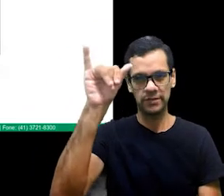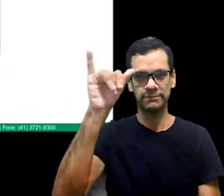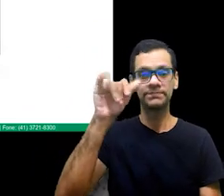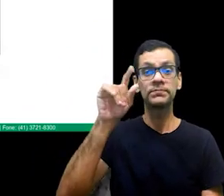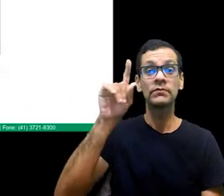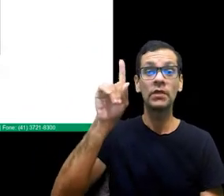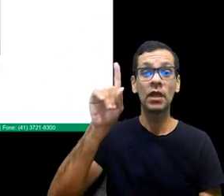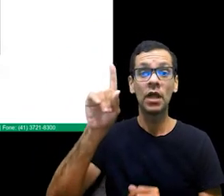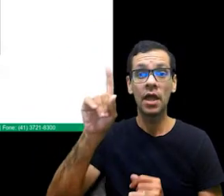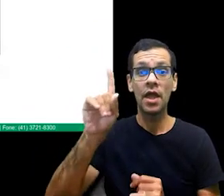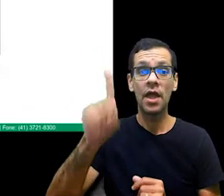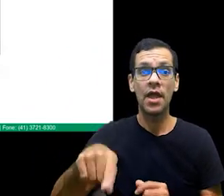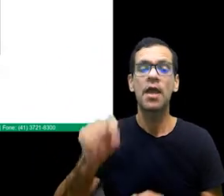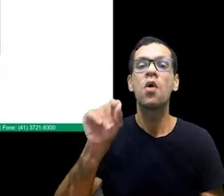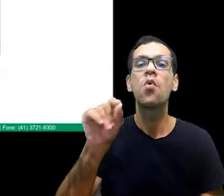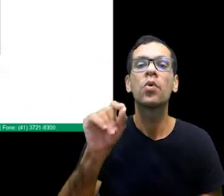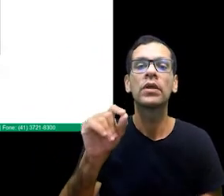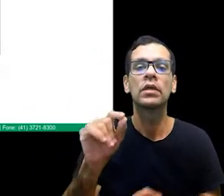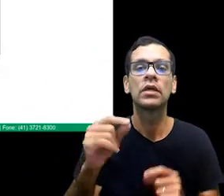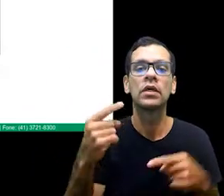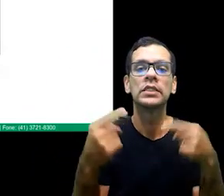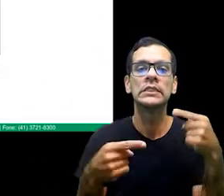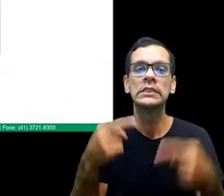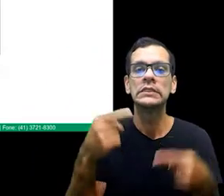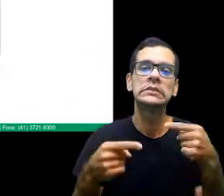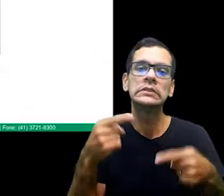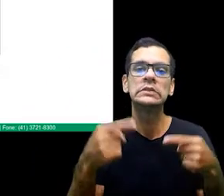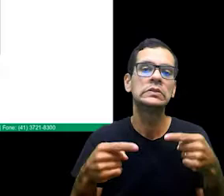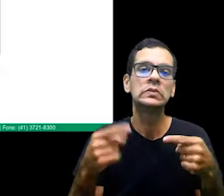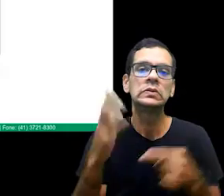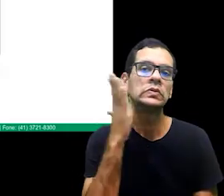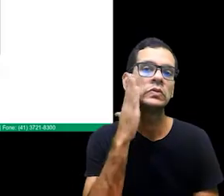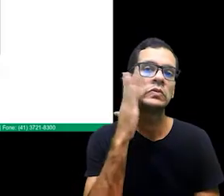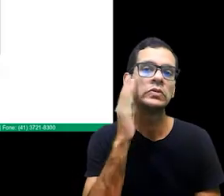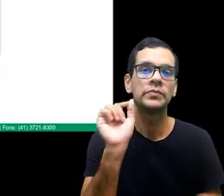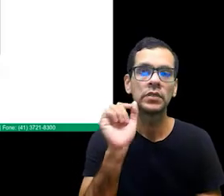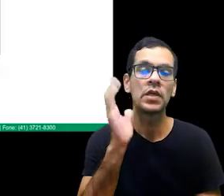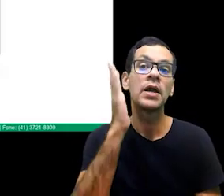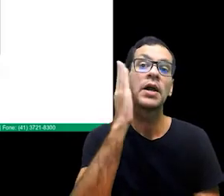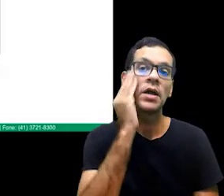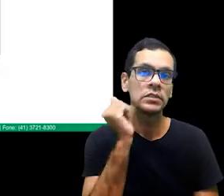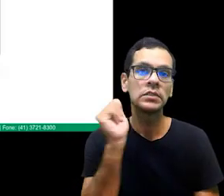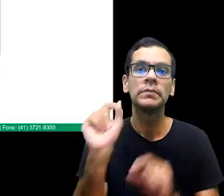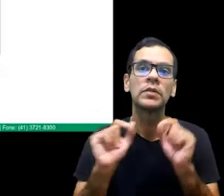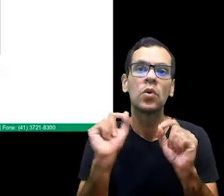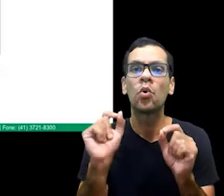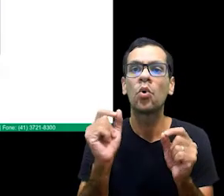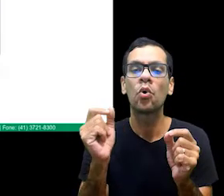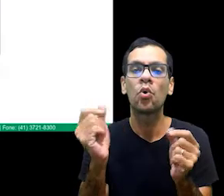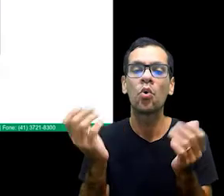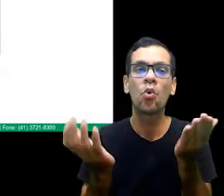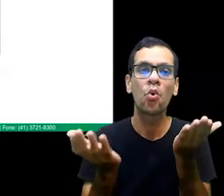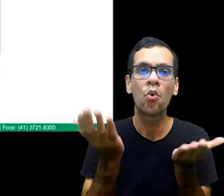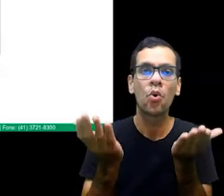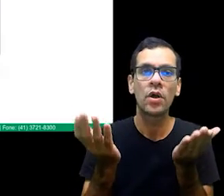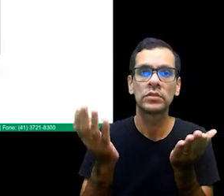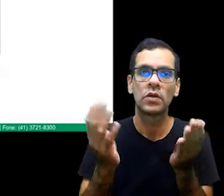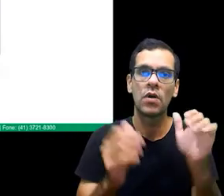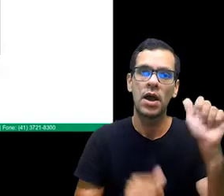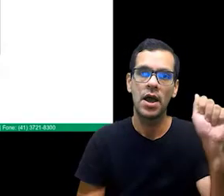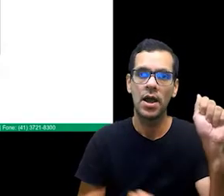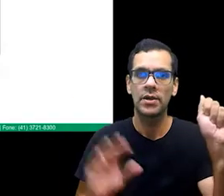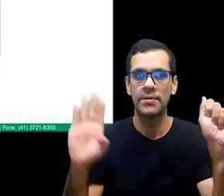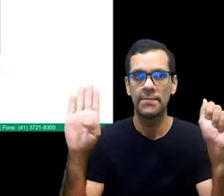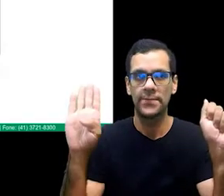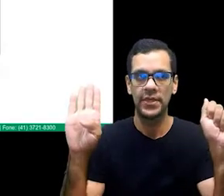se pretende fazer aqui é tornar a discussão que leve em conta unicamente os corpos A e